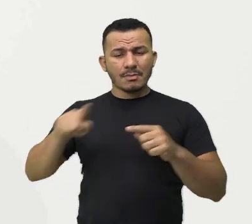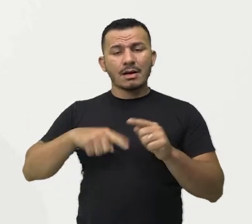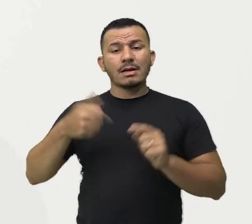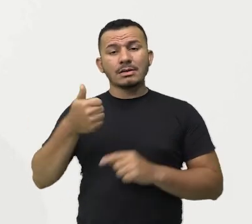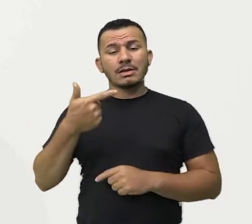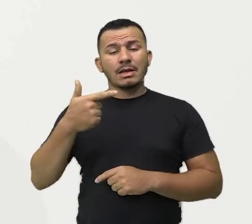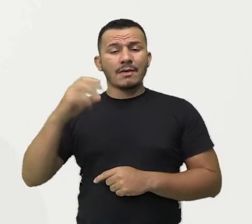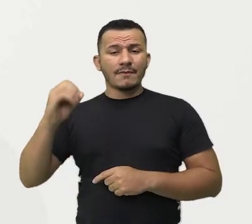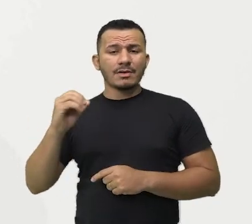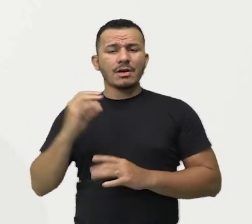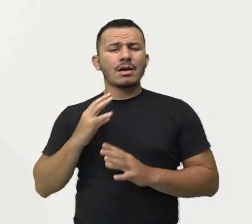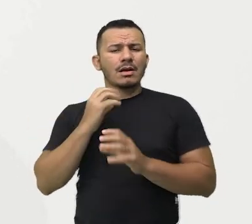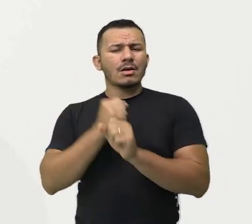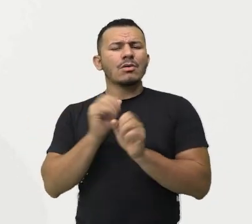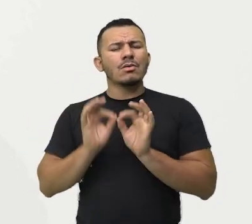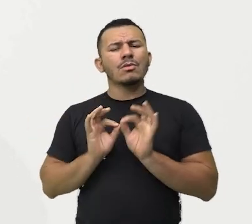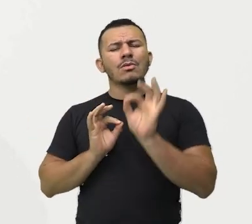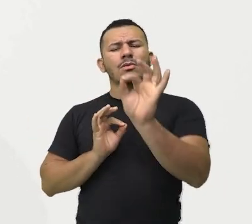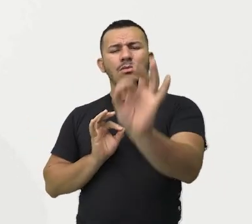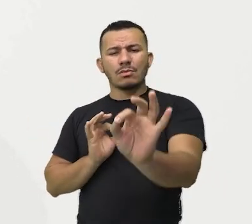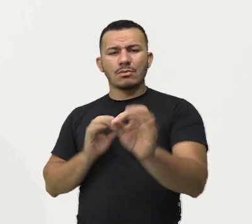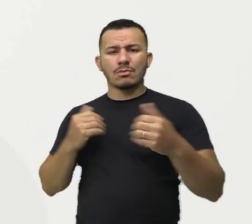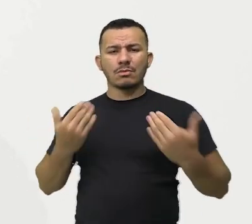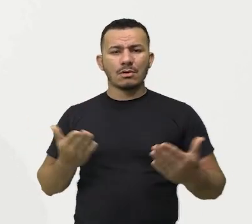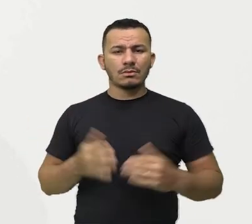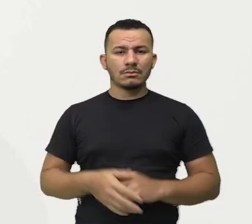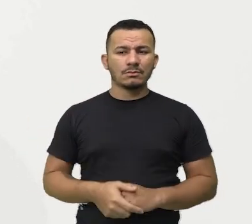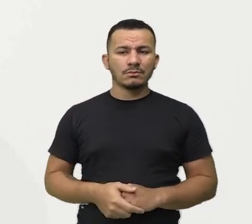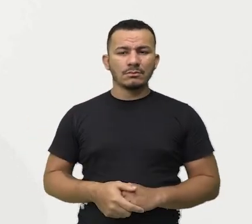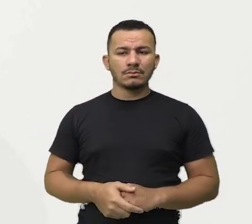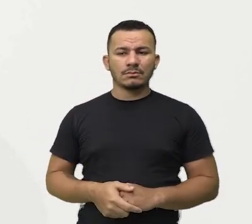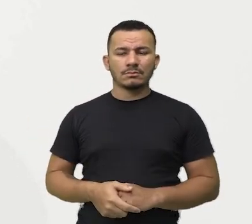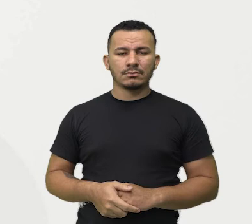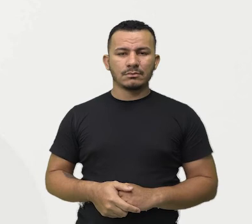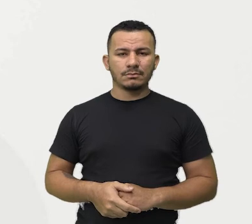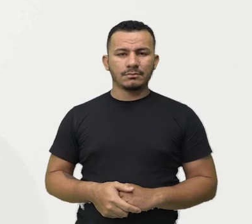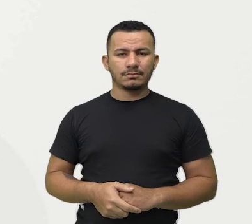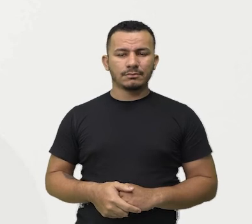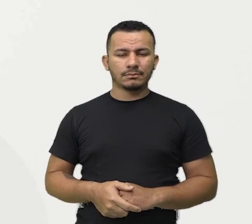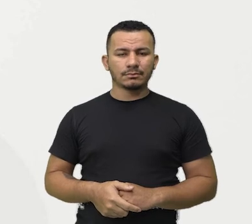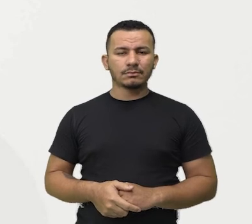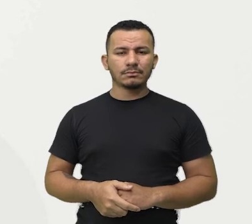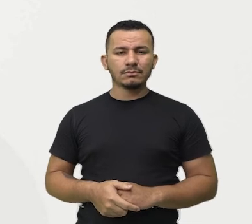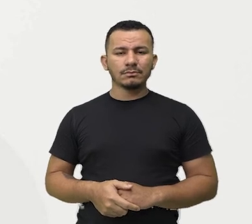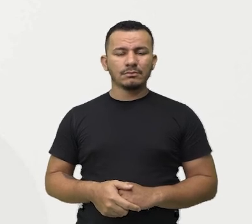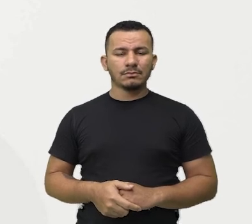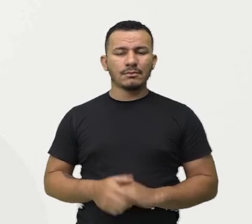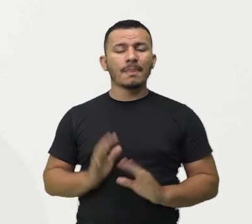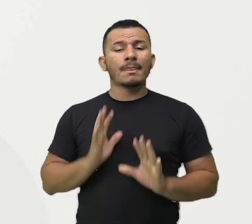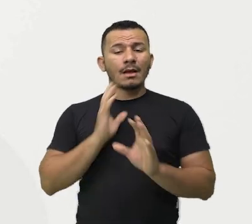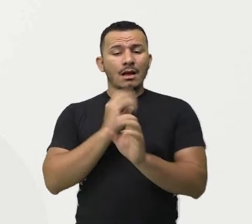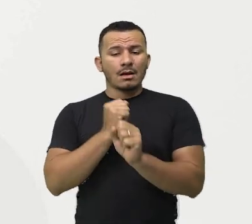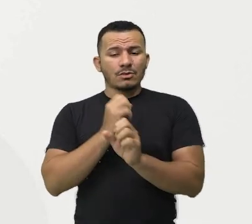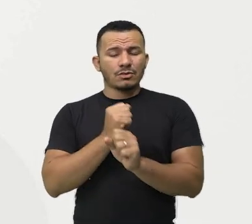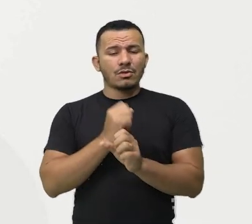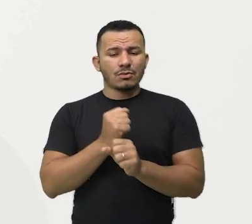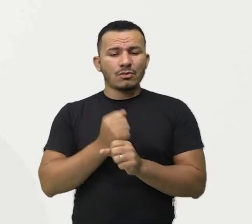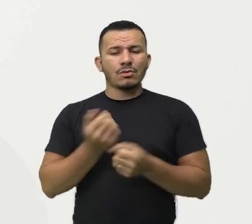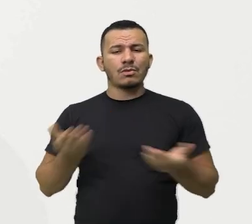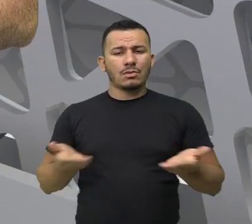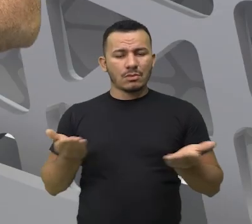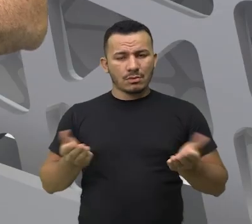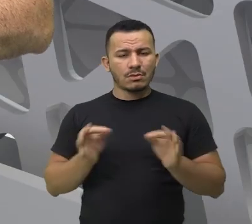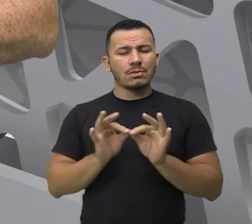120 voltas? Aí, pessoal, vem aqui com o professor rapidinho para tu ter a ideia. Ó. O que a gente calculou até aqui,